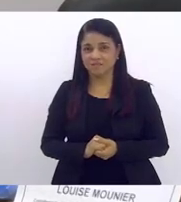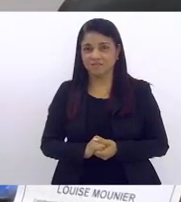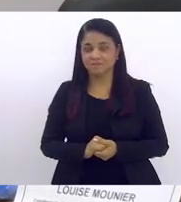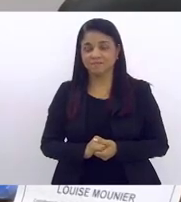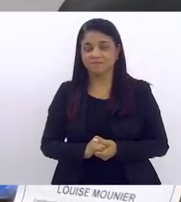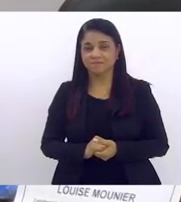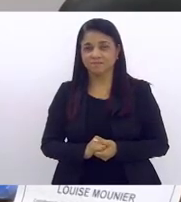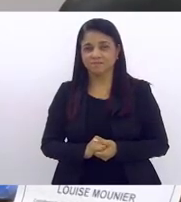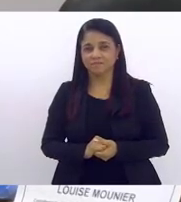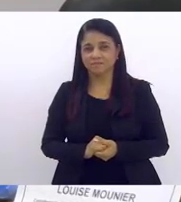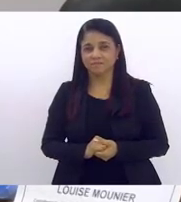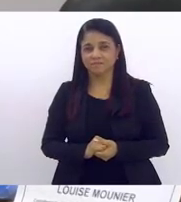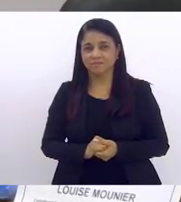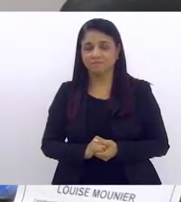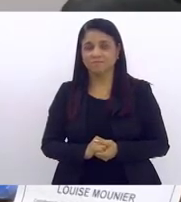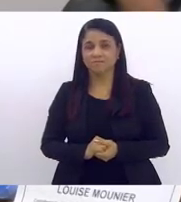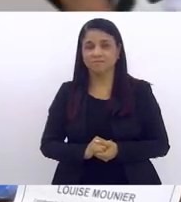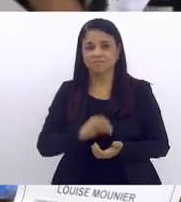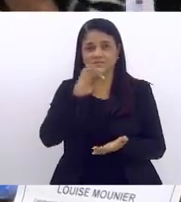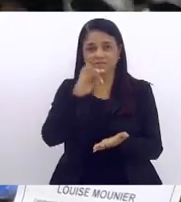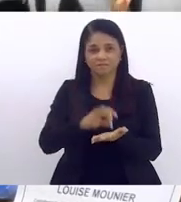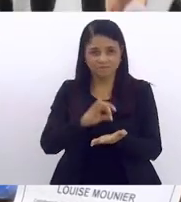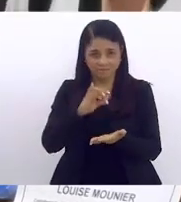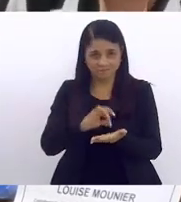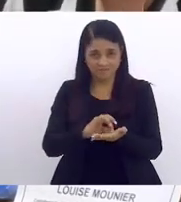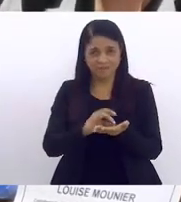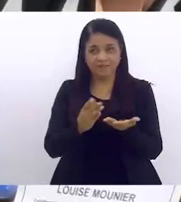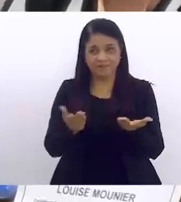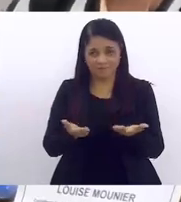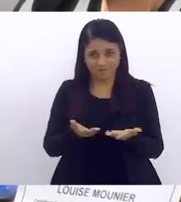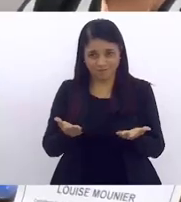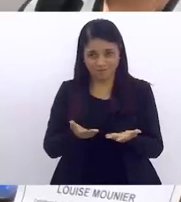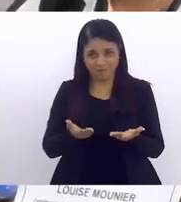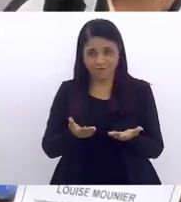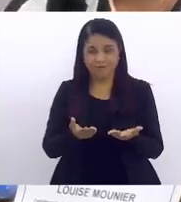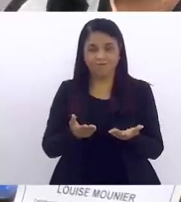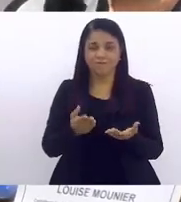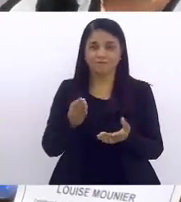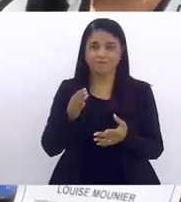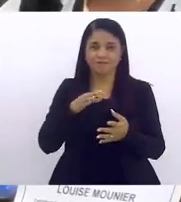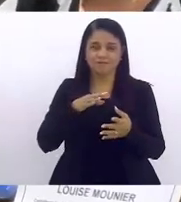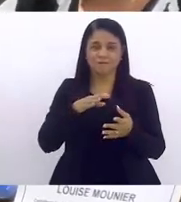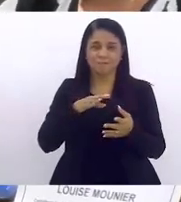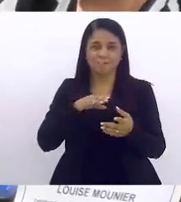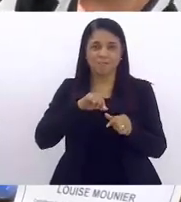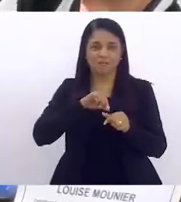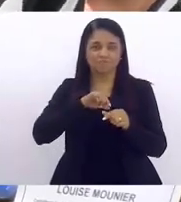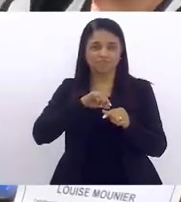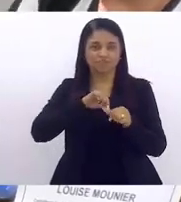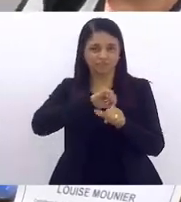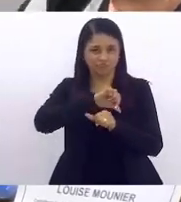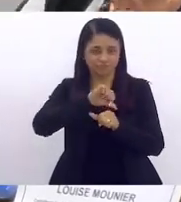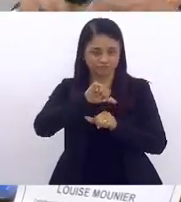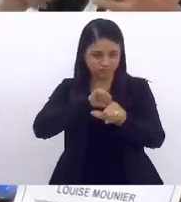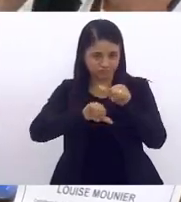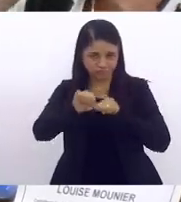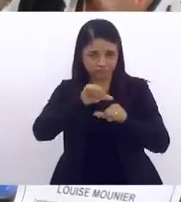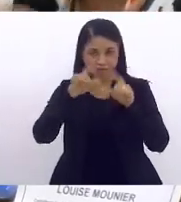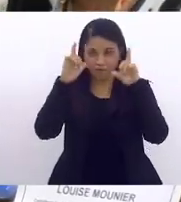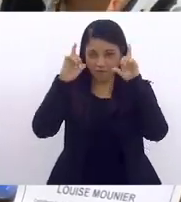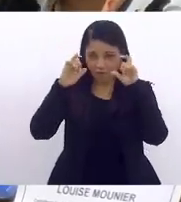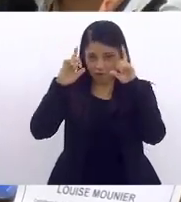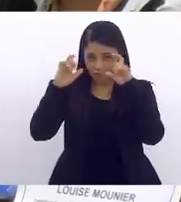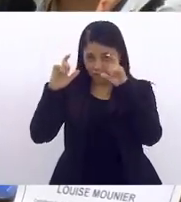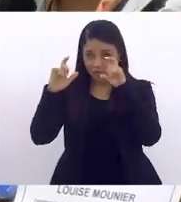E agora, na verdade, eu vou quebrar o protocolo rapidinho. Calma aí, a foto aqui, foto aqui. Porque, na